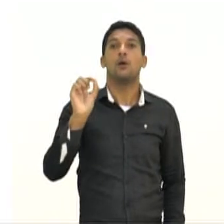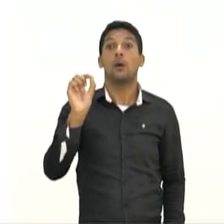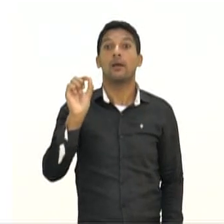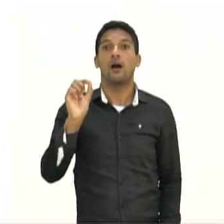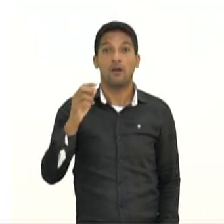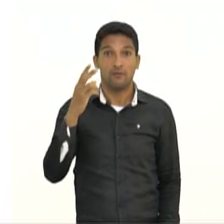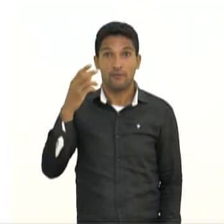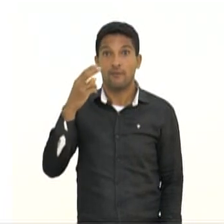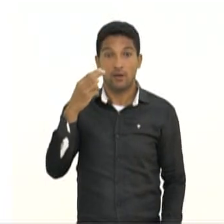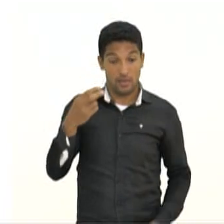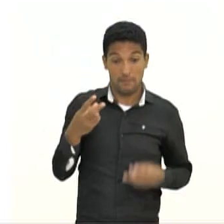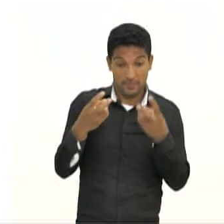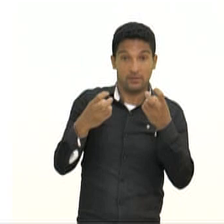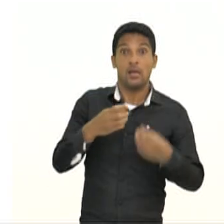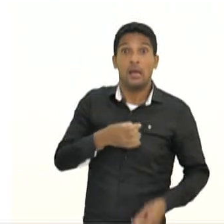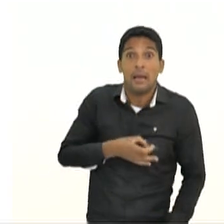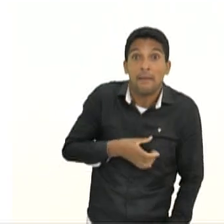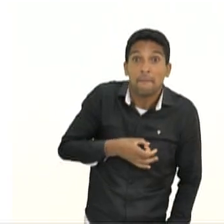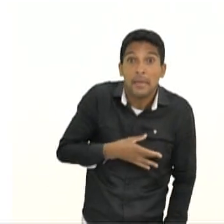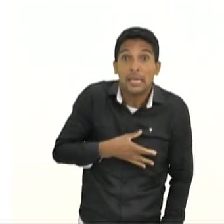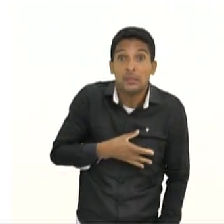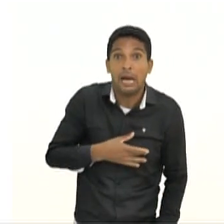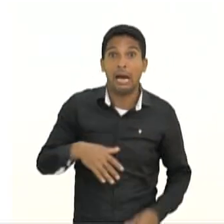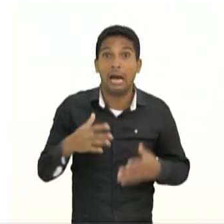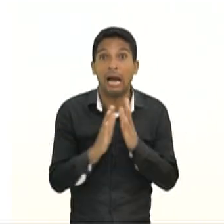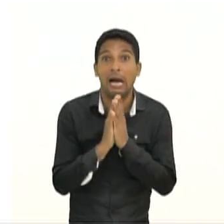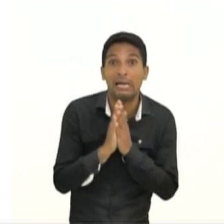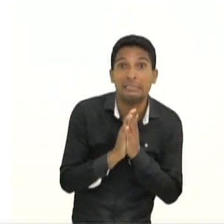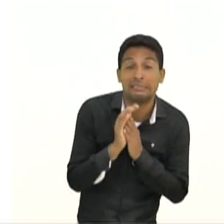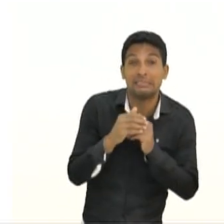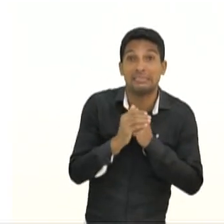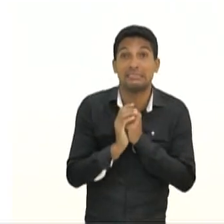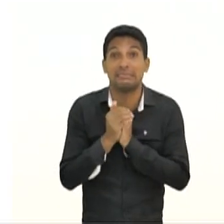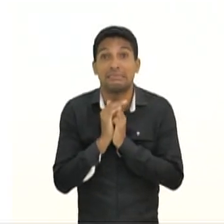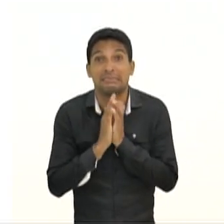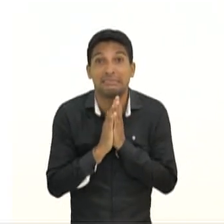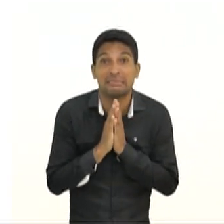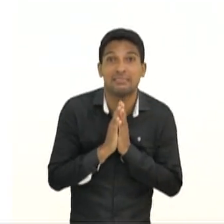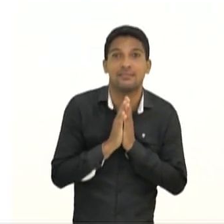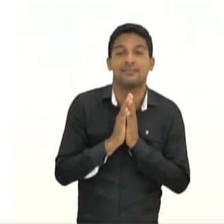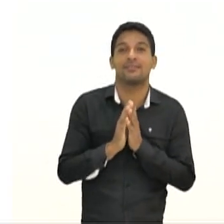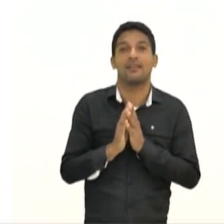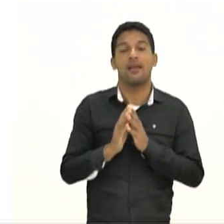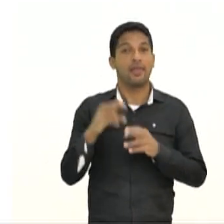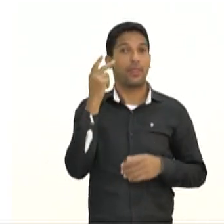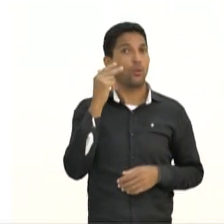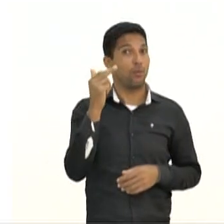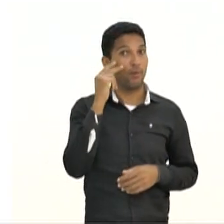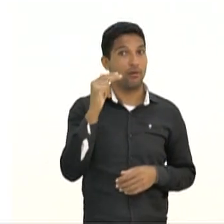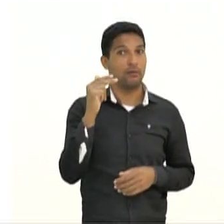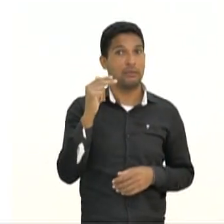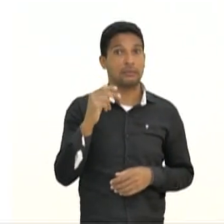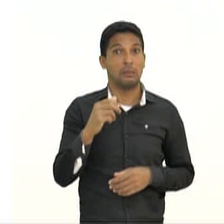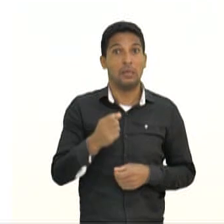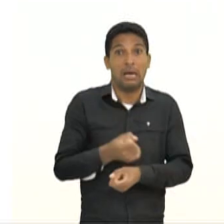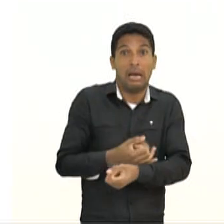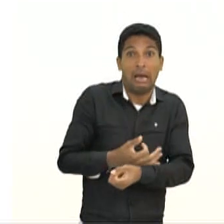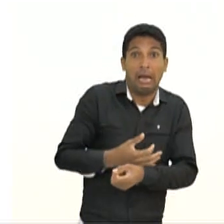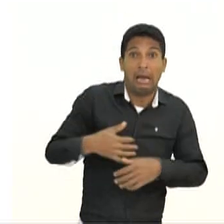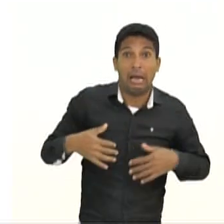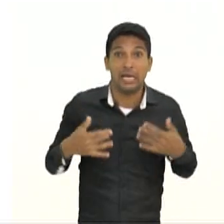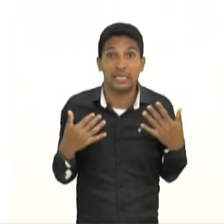espontaneidade é comum, pois precisamos entrar num terreno desconhecido. O ser humano, o desconforto é